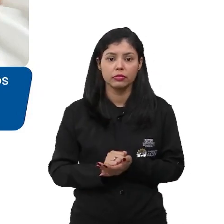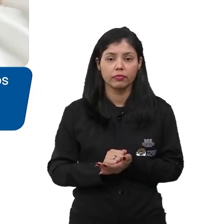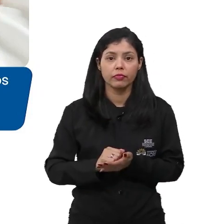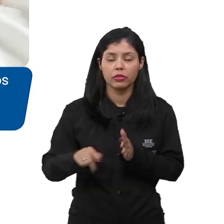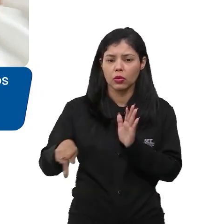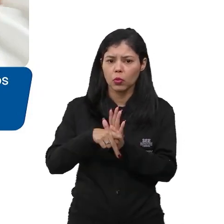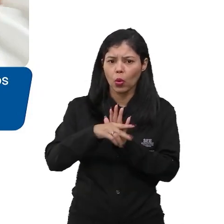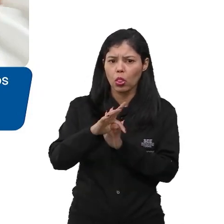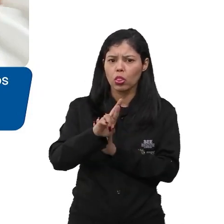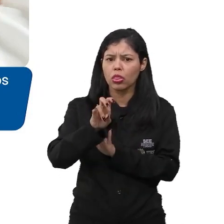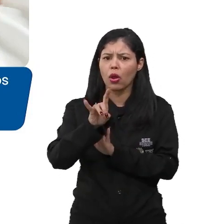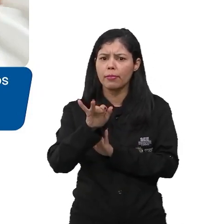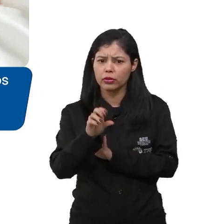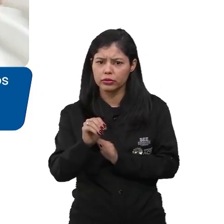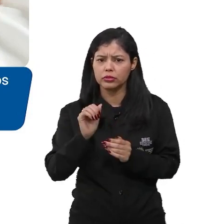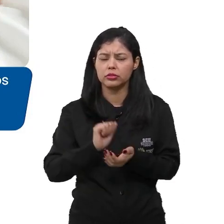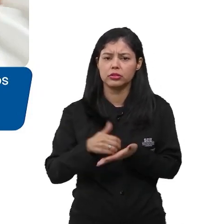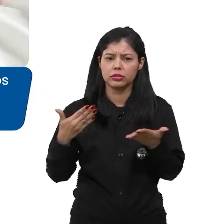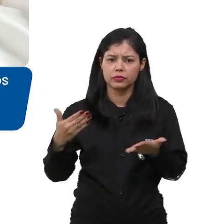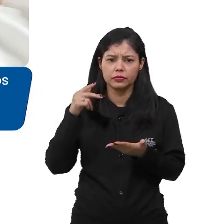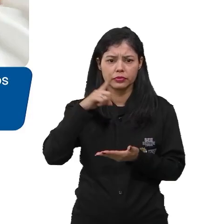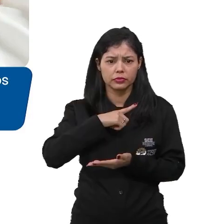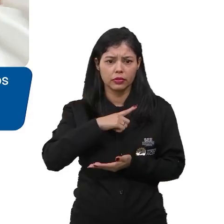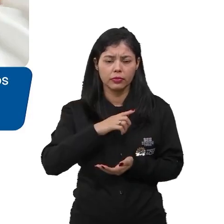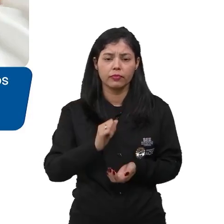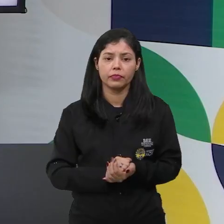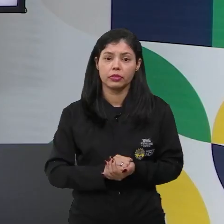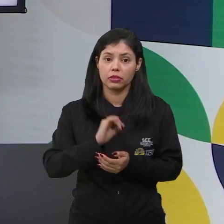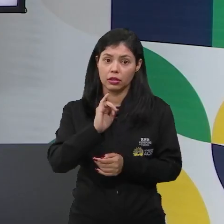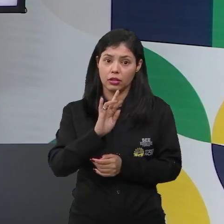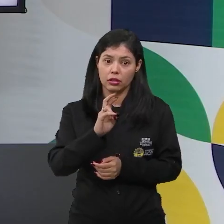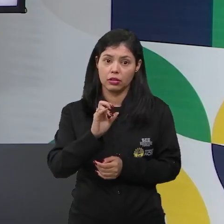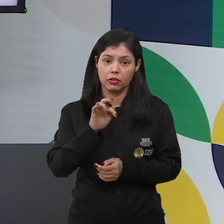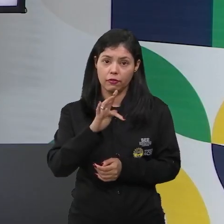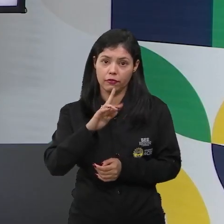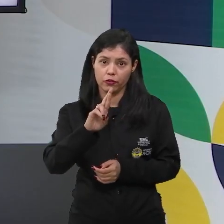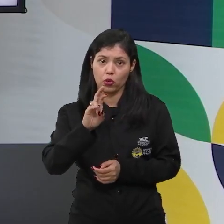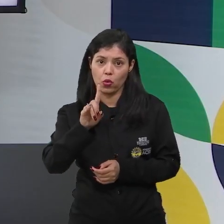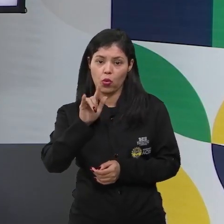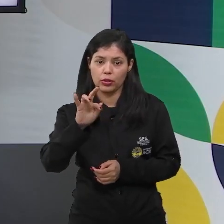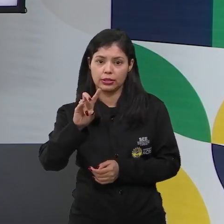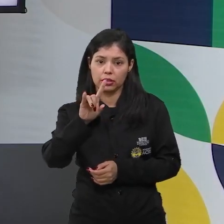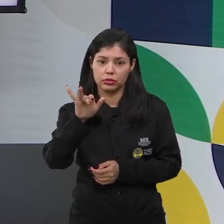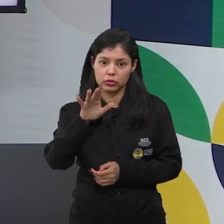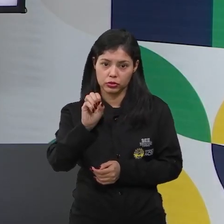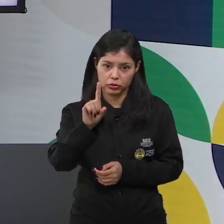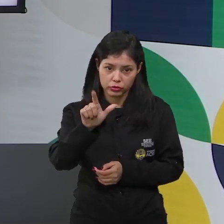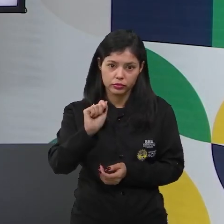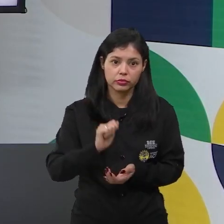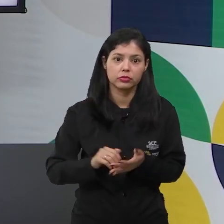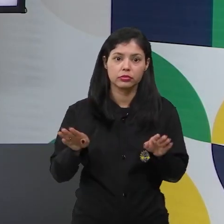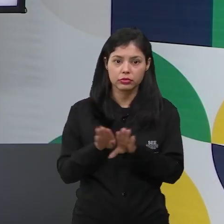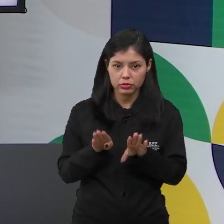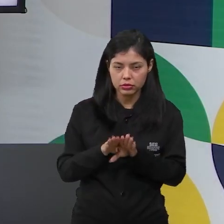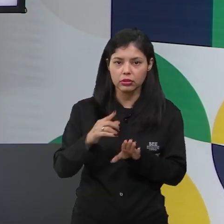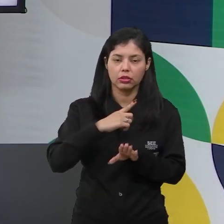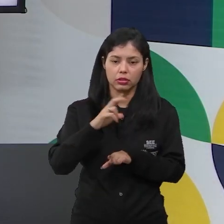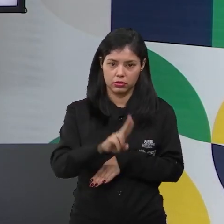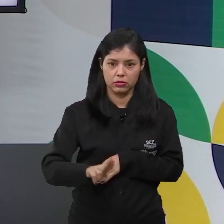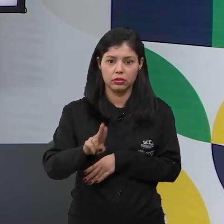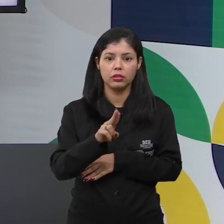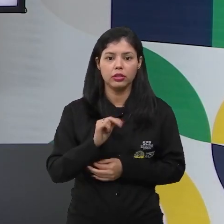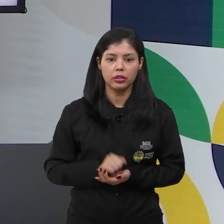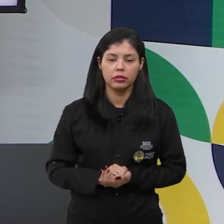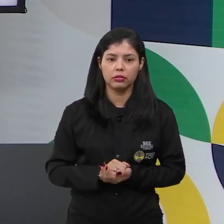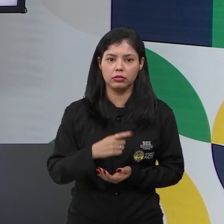tópicos. Então, os antifúngicos, a gente tem lá o itraconazol, a gente tem o fluconazol, a gente tem o cetoconazol também. E